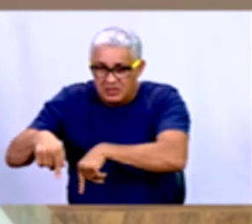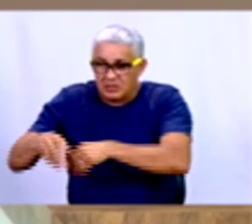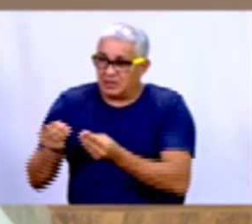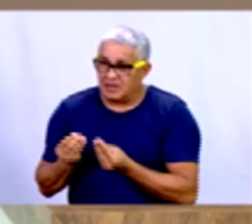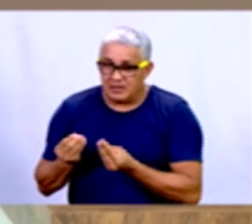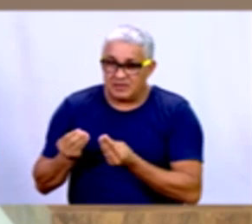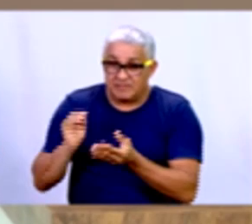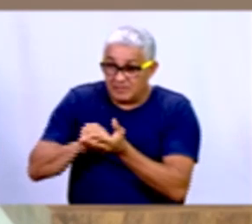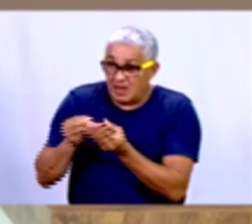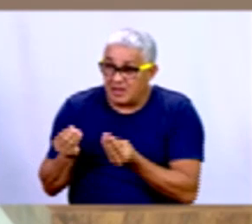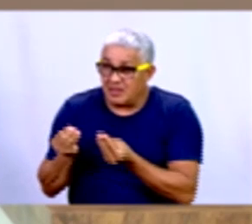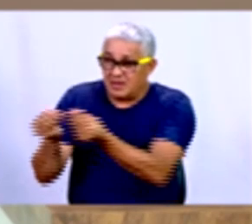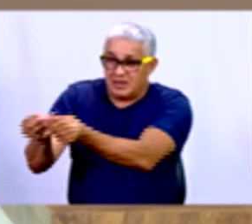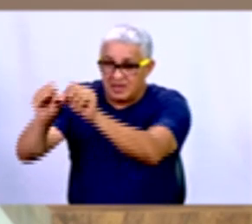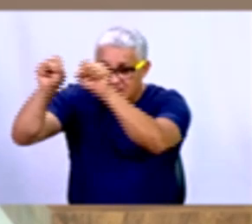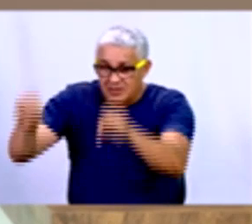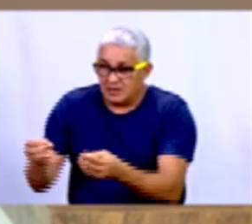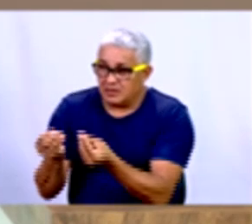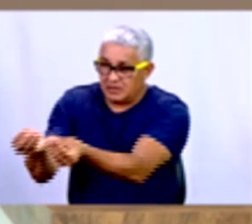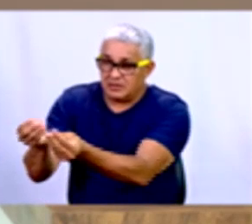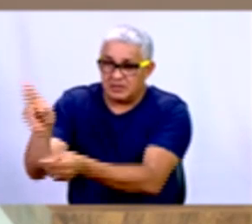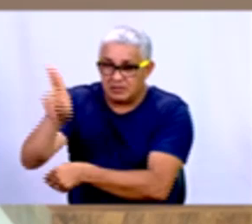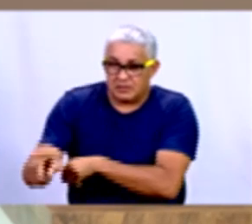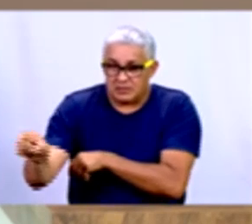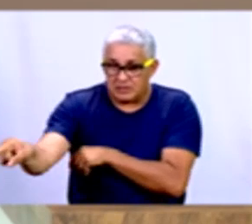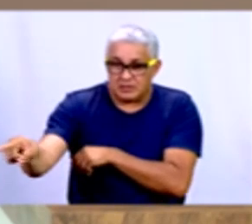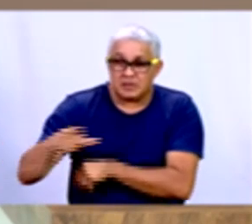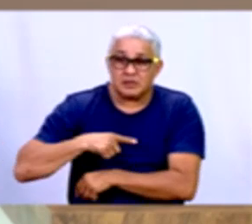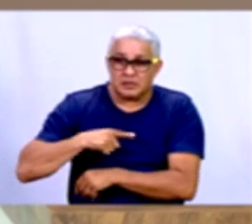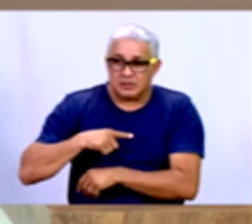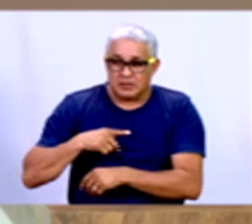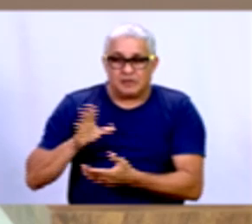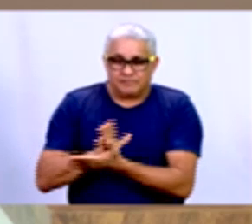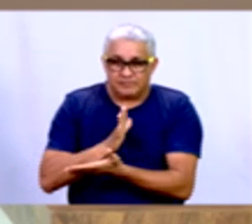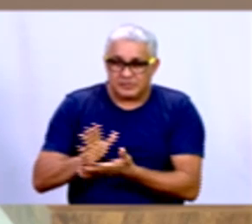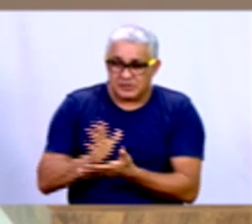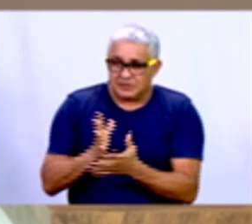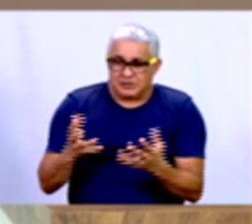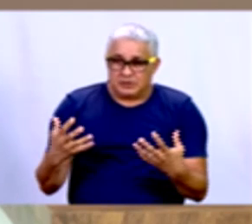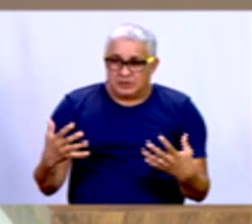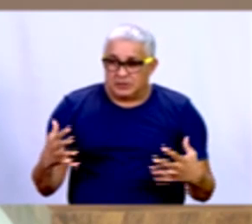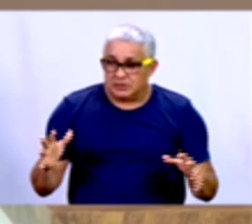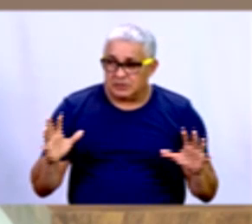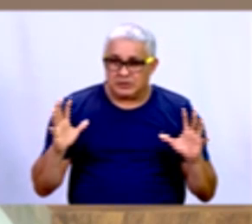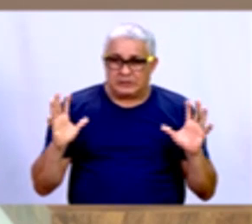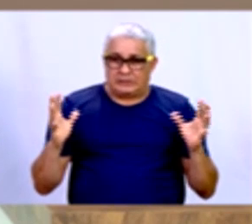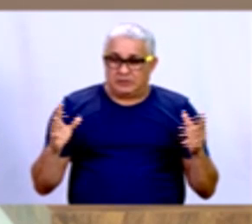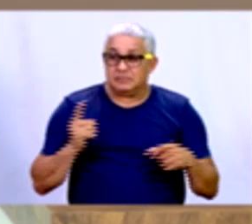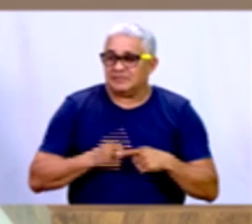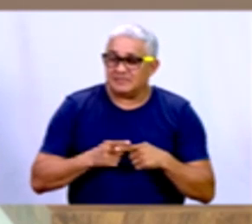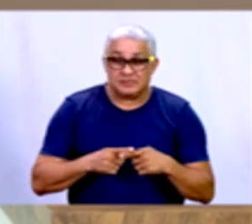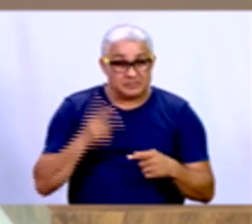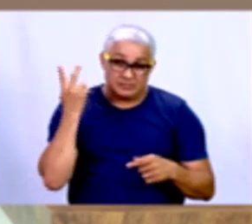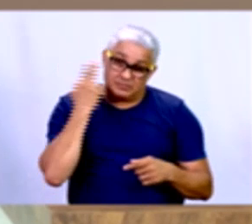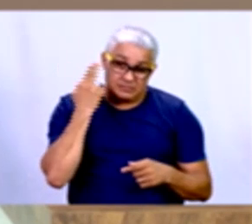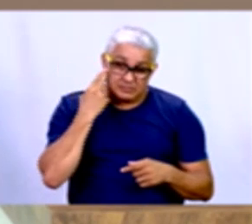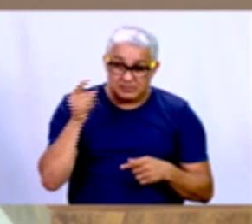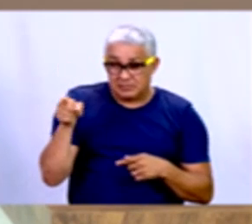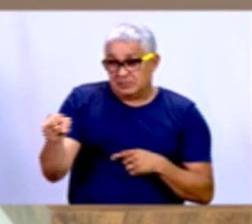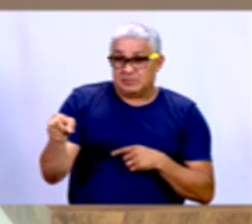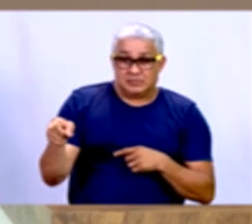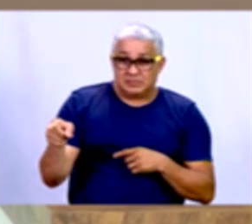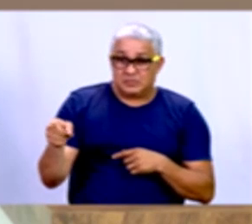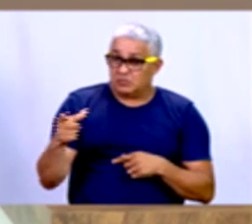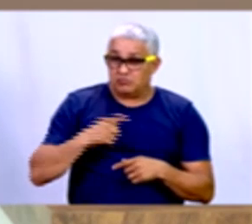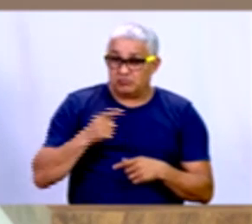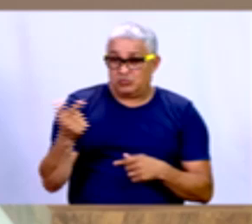entregar esse sistema para o usuário, ele vai ter, de certa forma, uma resistência. Por quê? Porque é natural que, como o usuário não